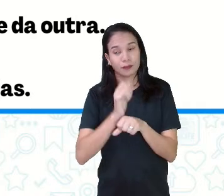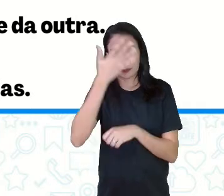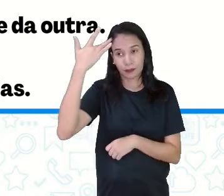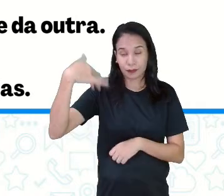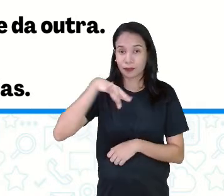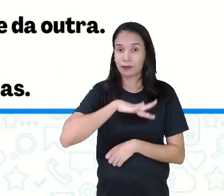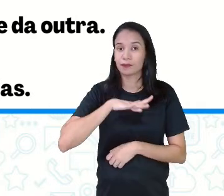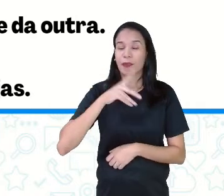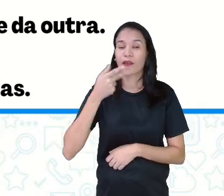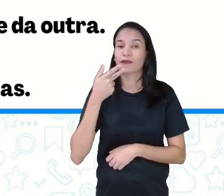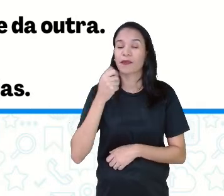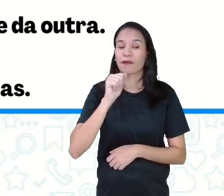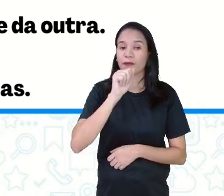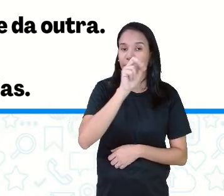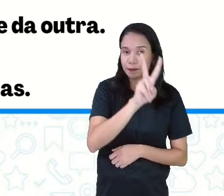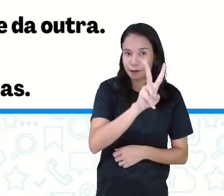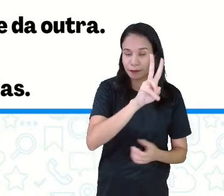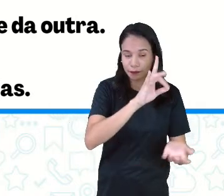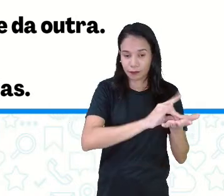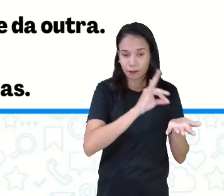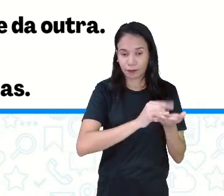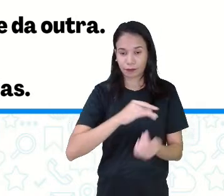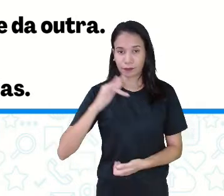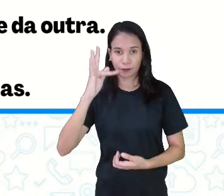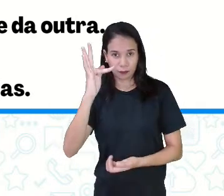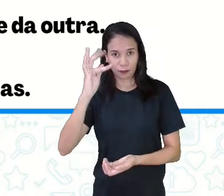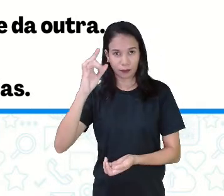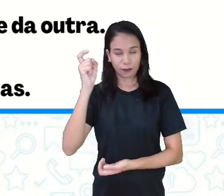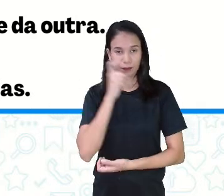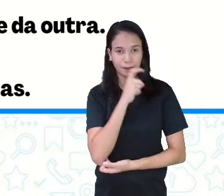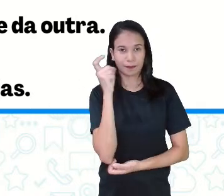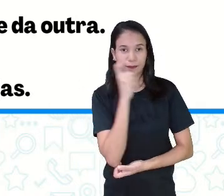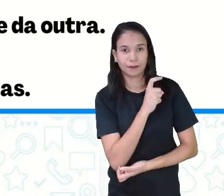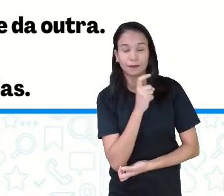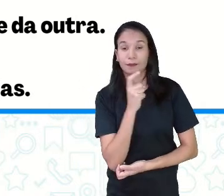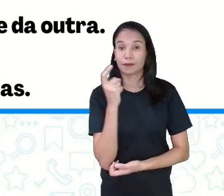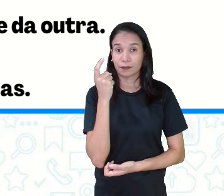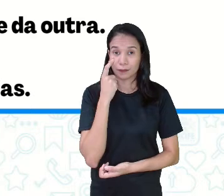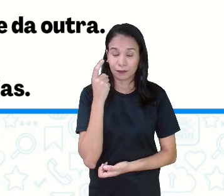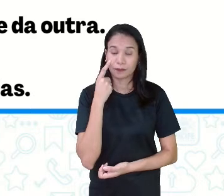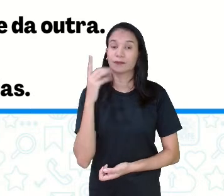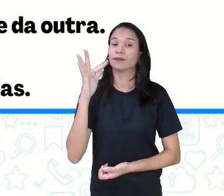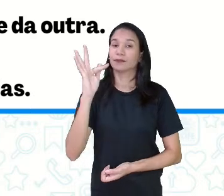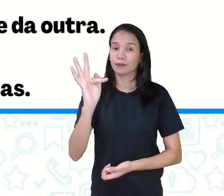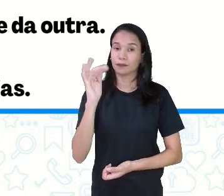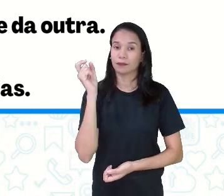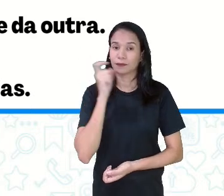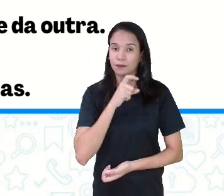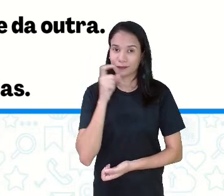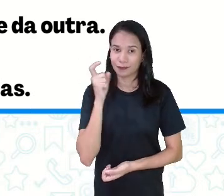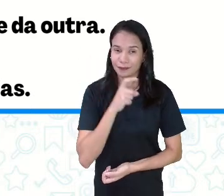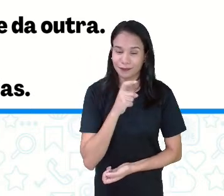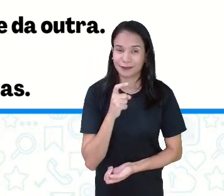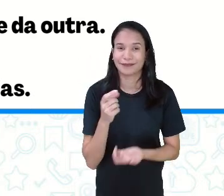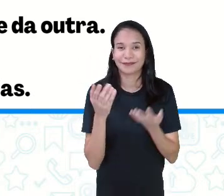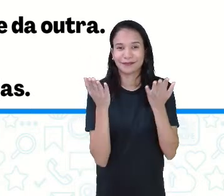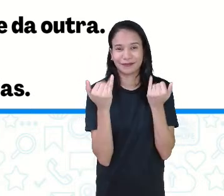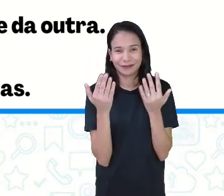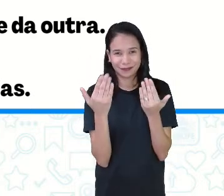viu? Agora é V de verdadeiro e F. De Então falso. vamos... e F de falso. Então vamos